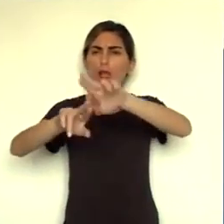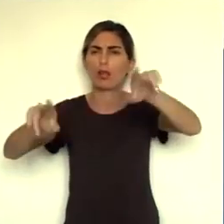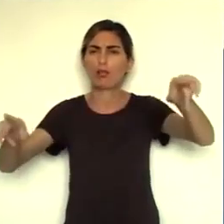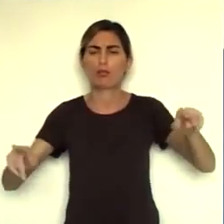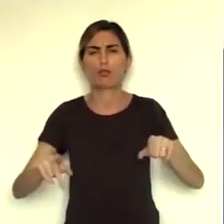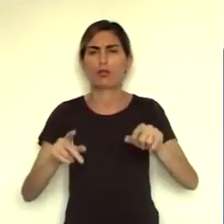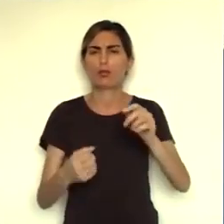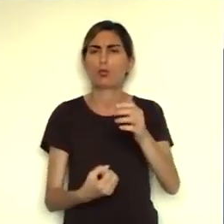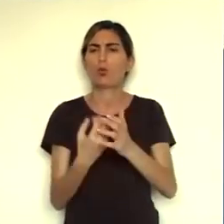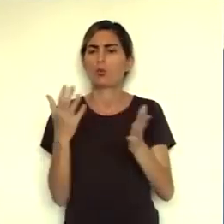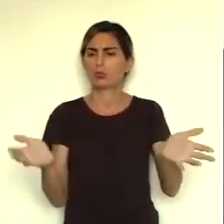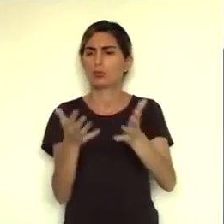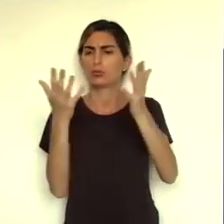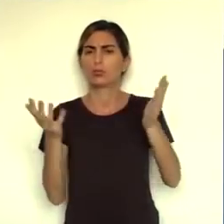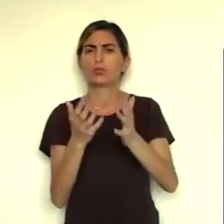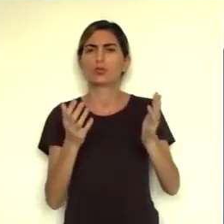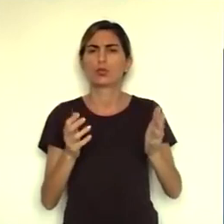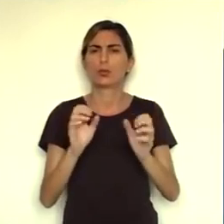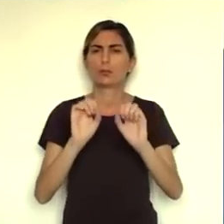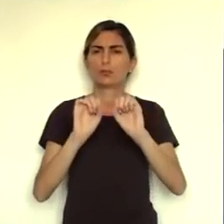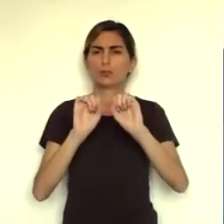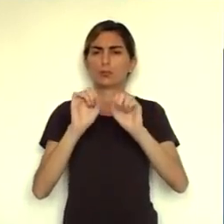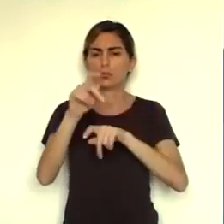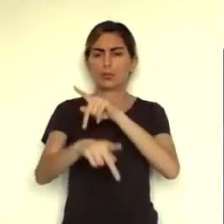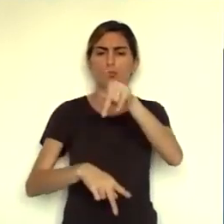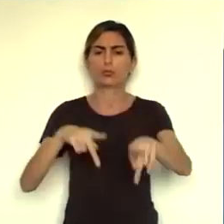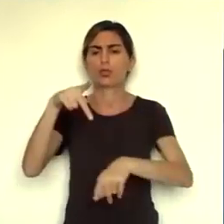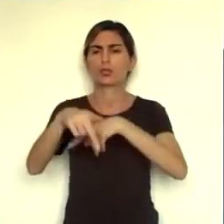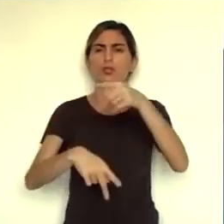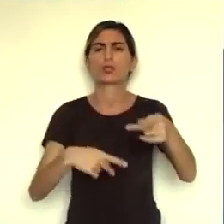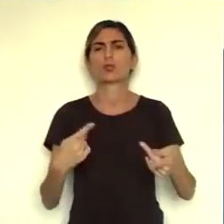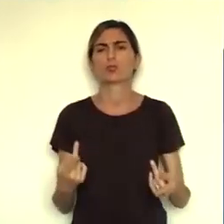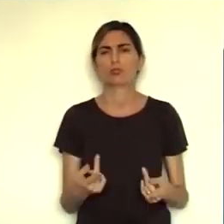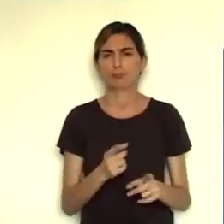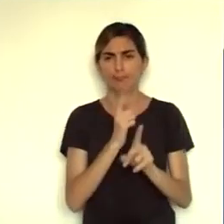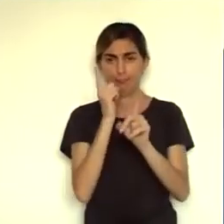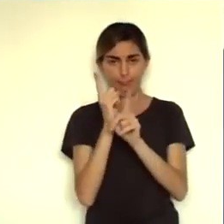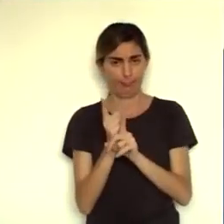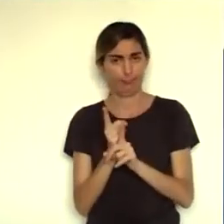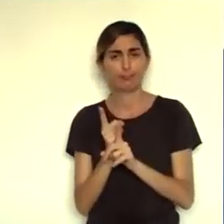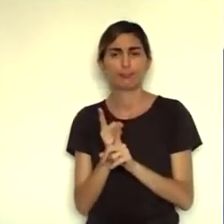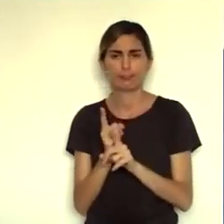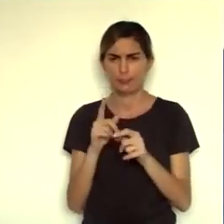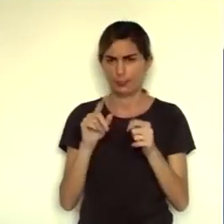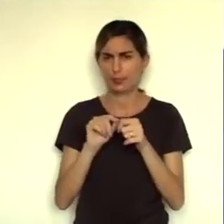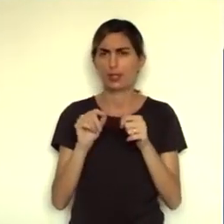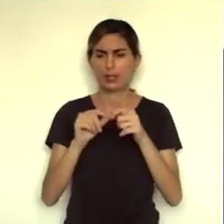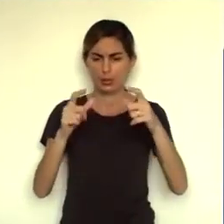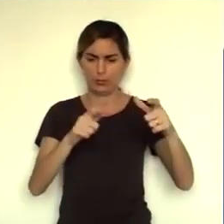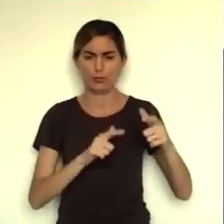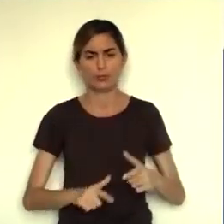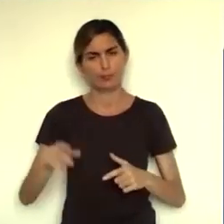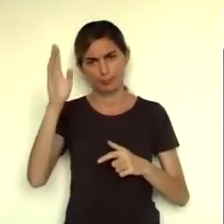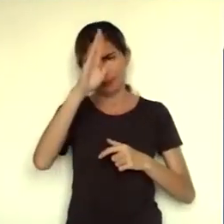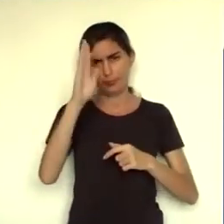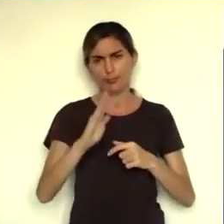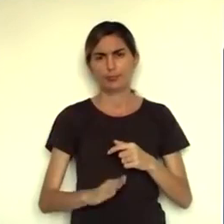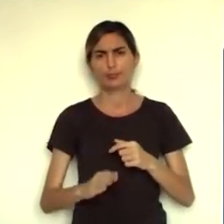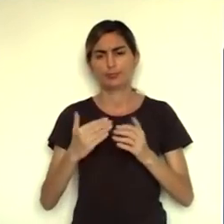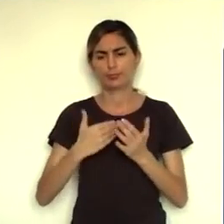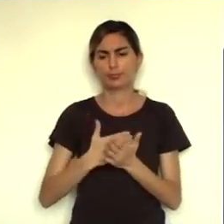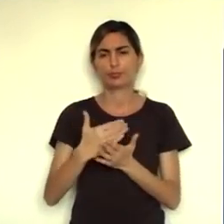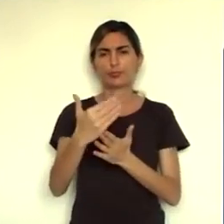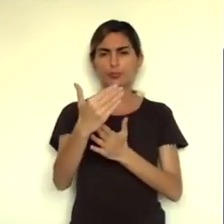podem contribuir na formação e composição de uma população? Nós identificamos que a formação territorial do